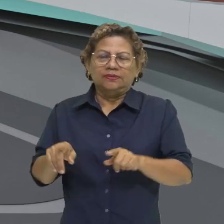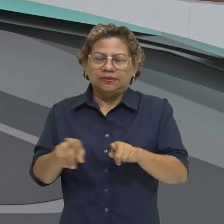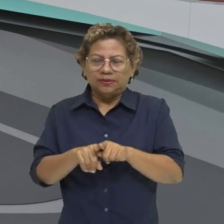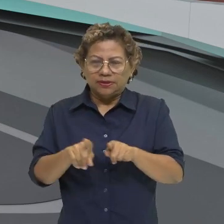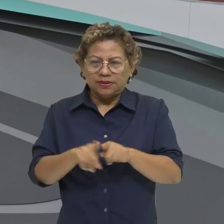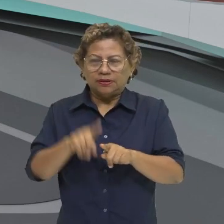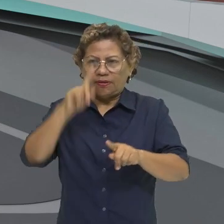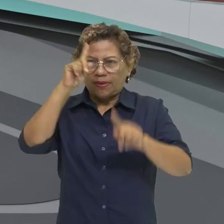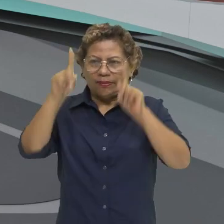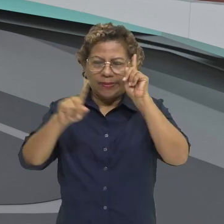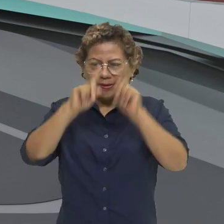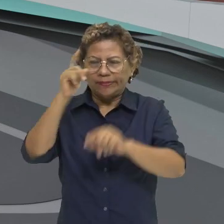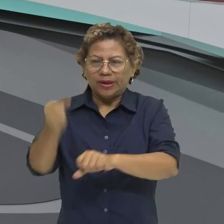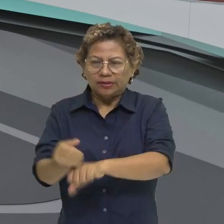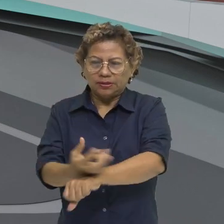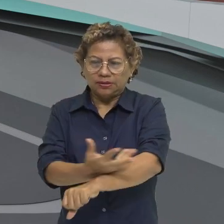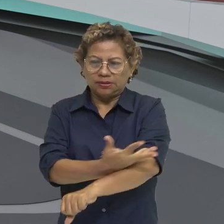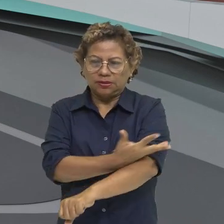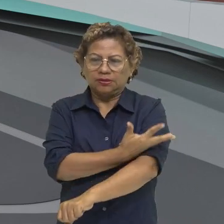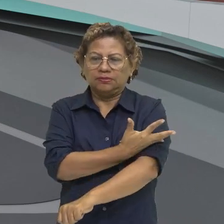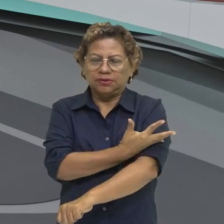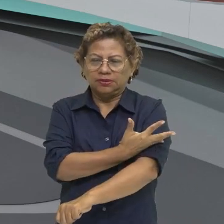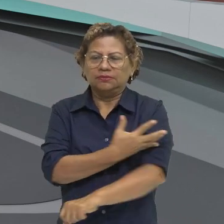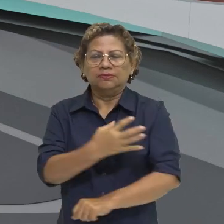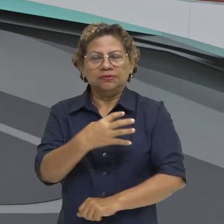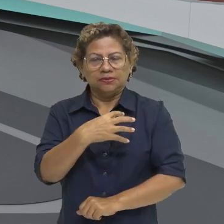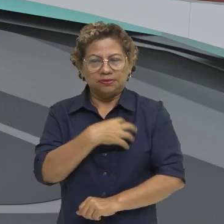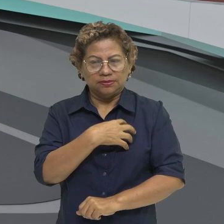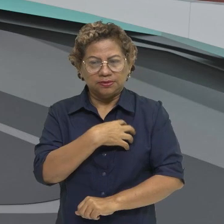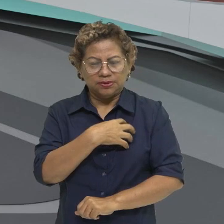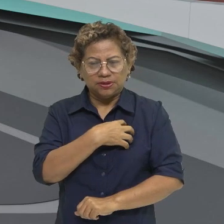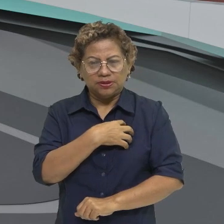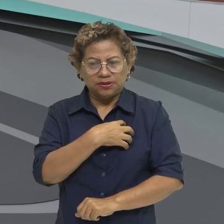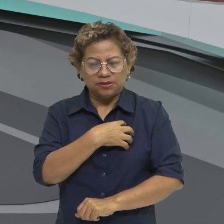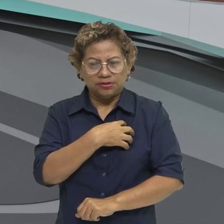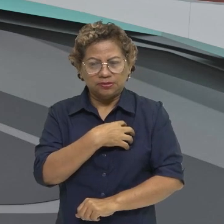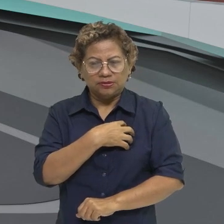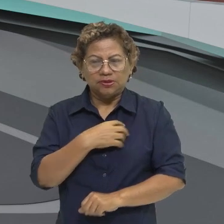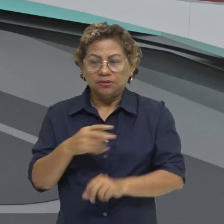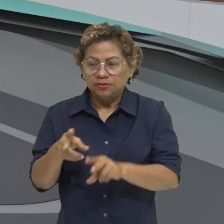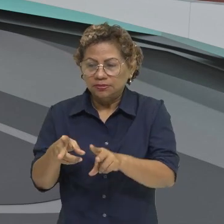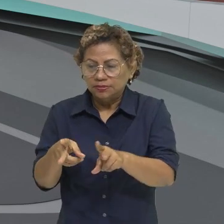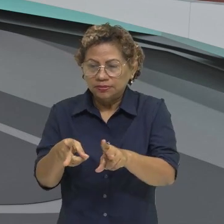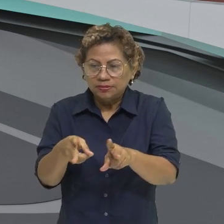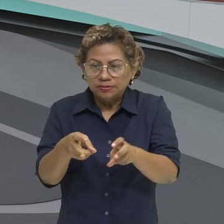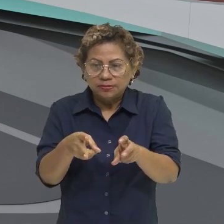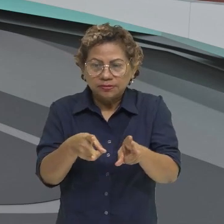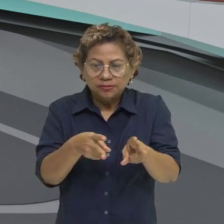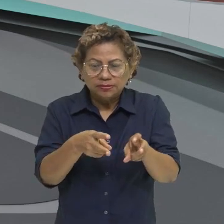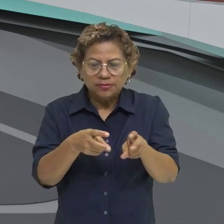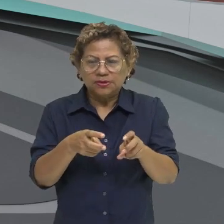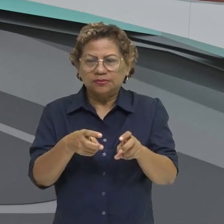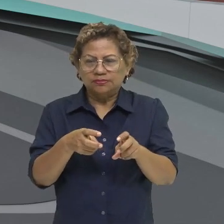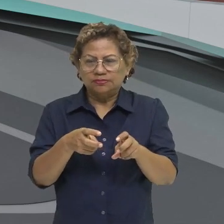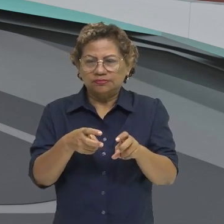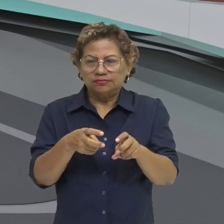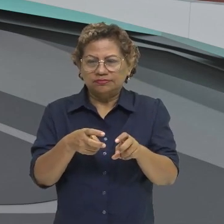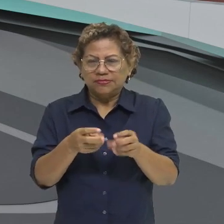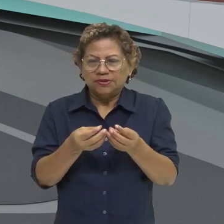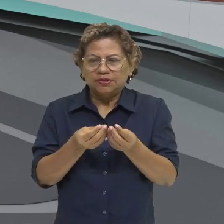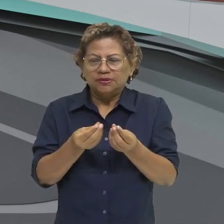suas emoções, seus sentimentos, sua percepção e